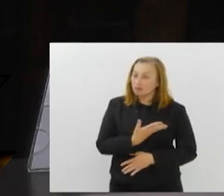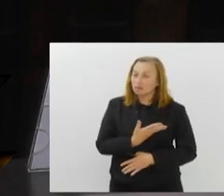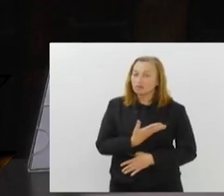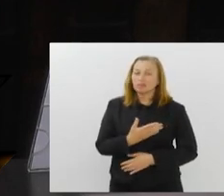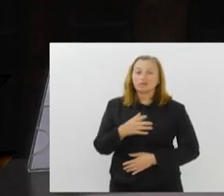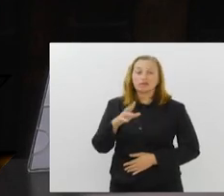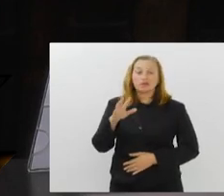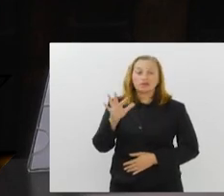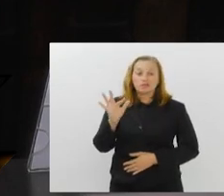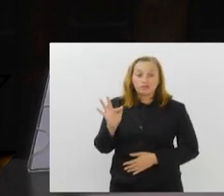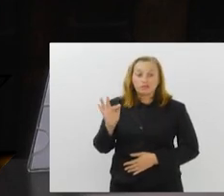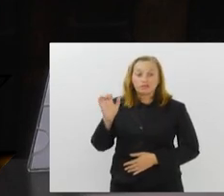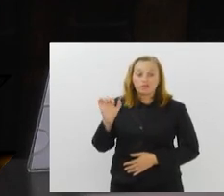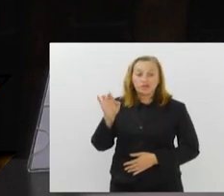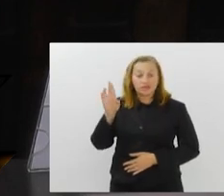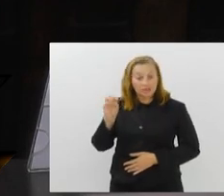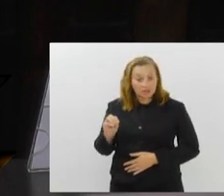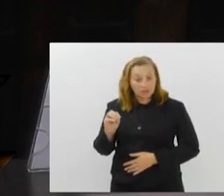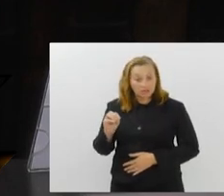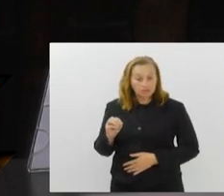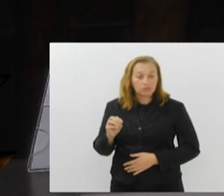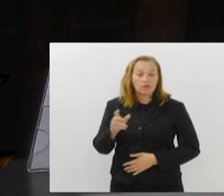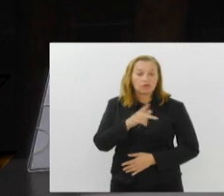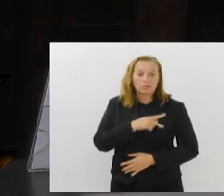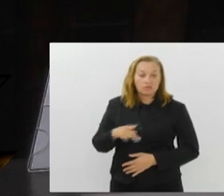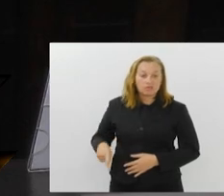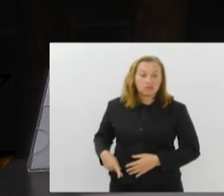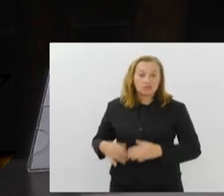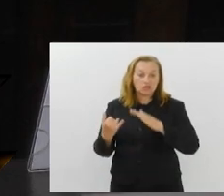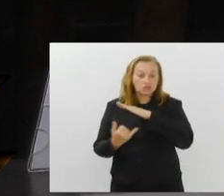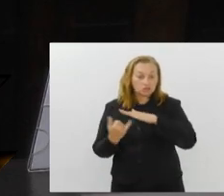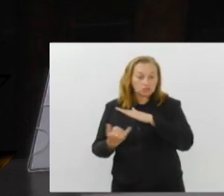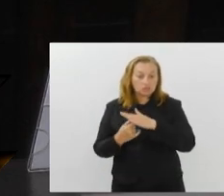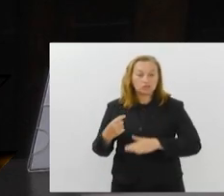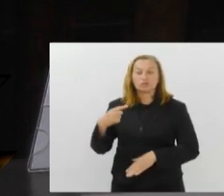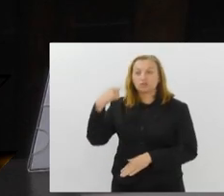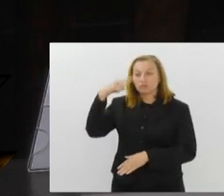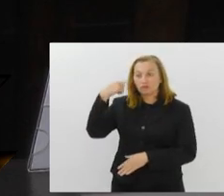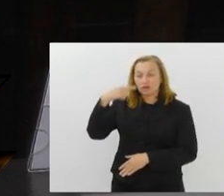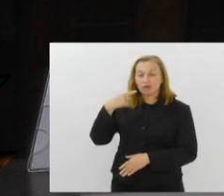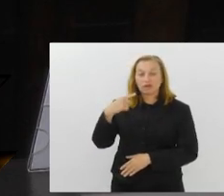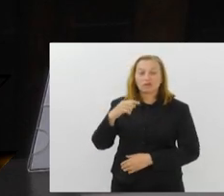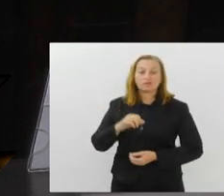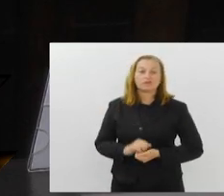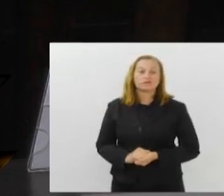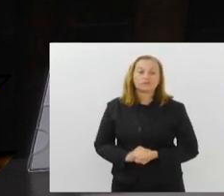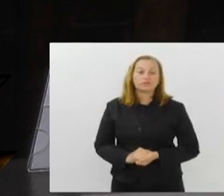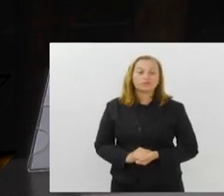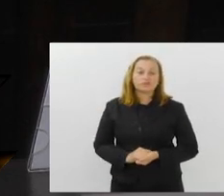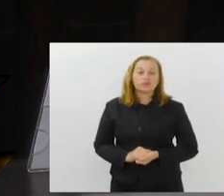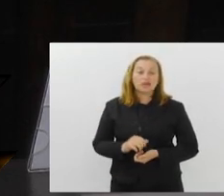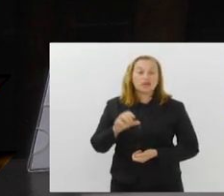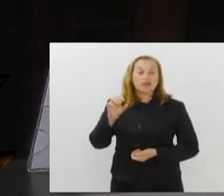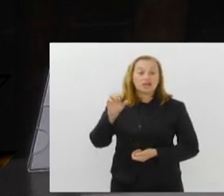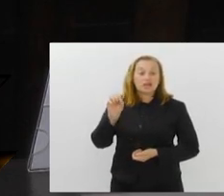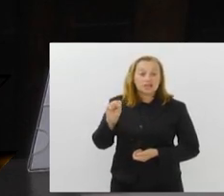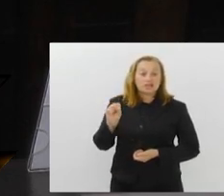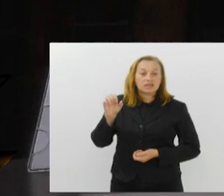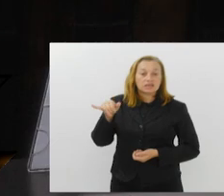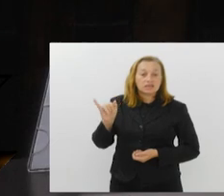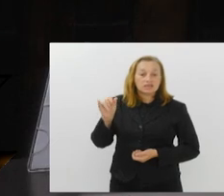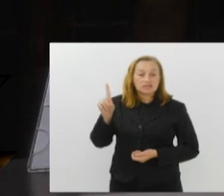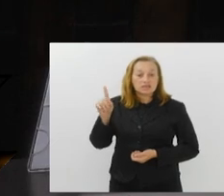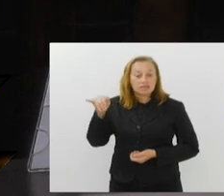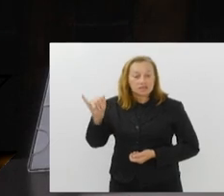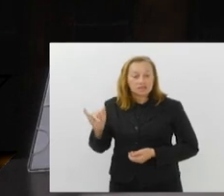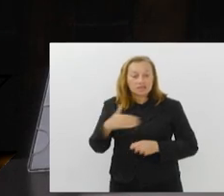Fernandes meu Presidente do Instituto dos Advogados Dr Sidney Sanchez meu querido amigo Renato t